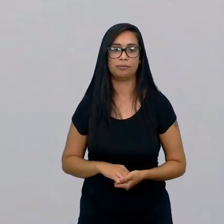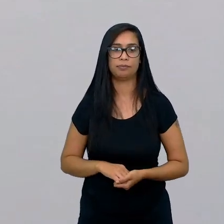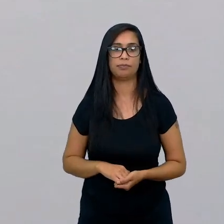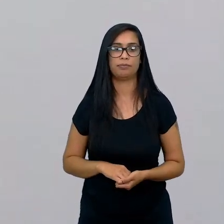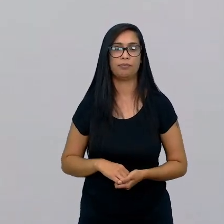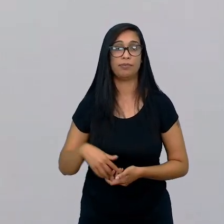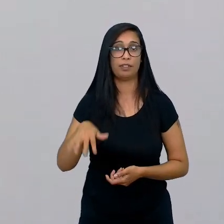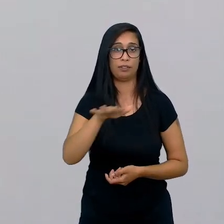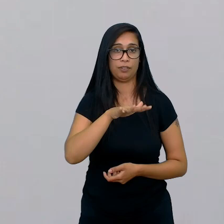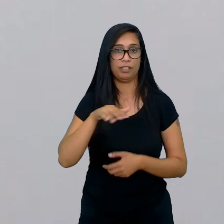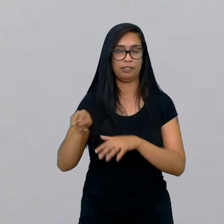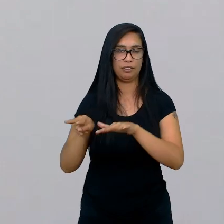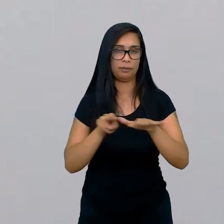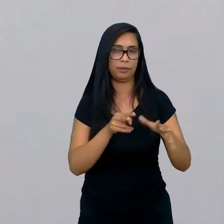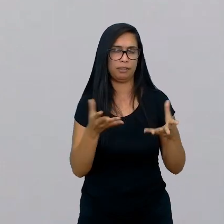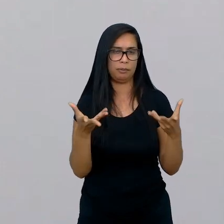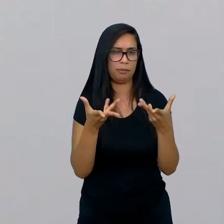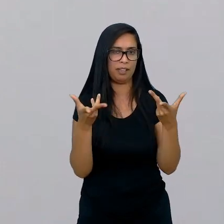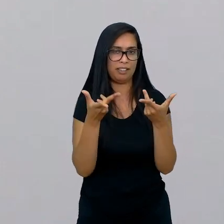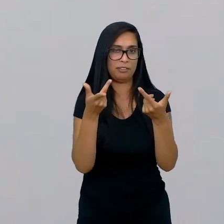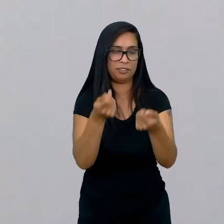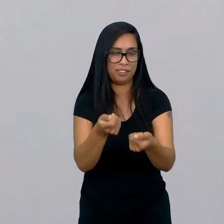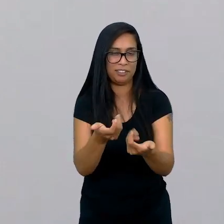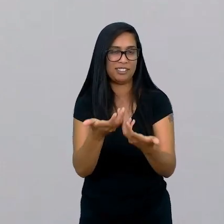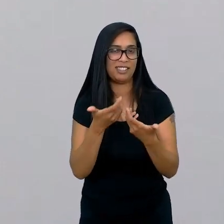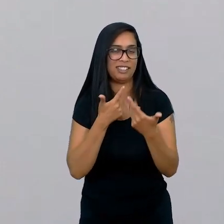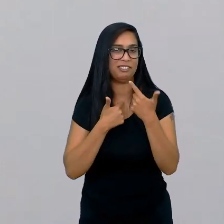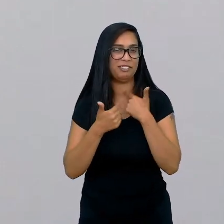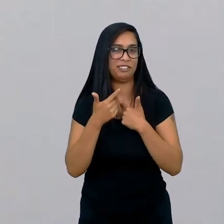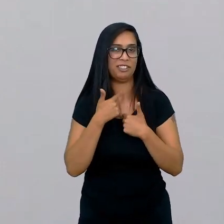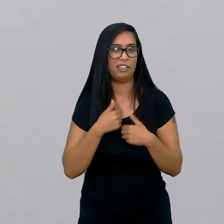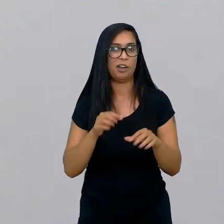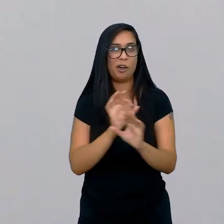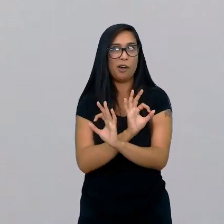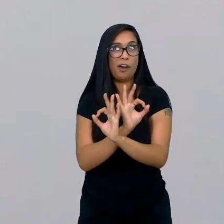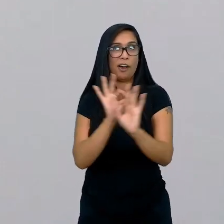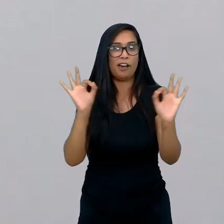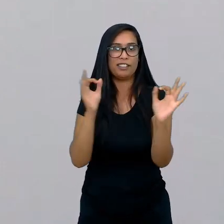aí uma excelente semana, com ótimos estudos,